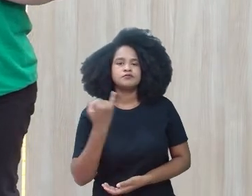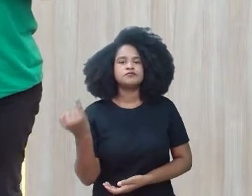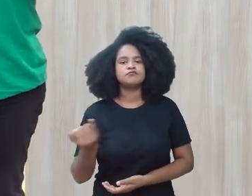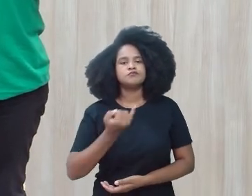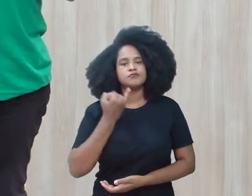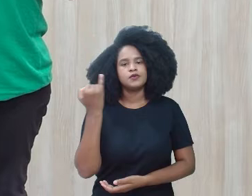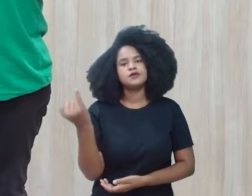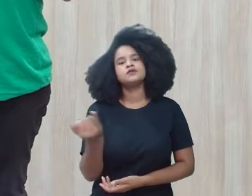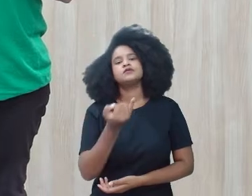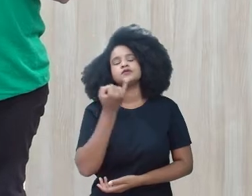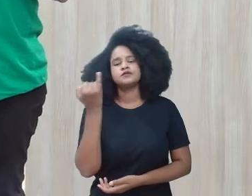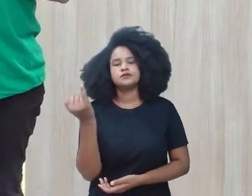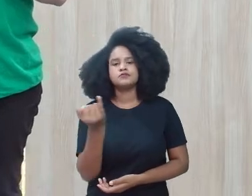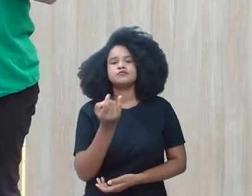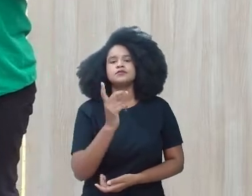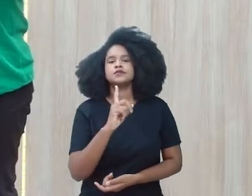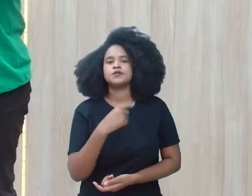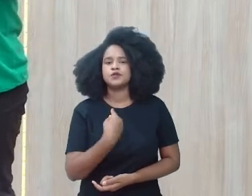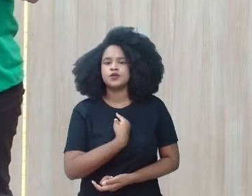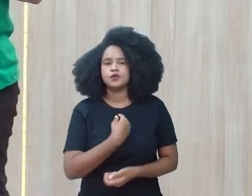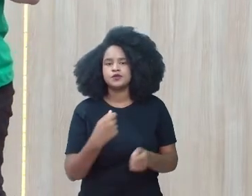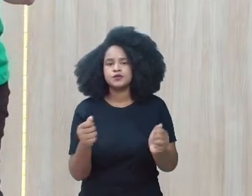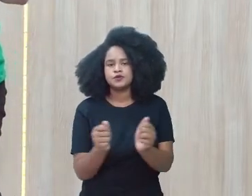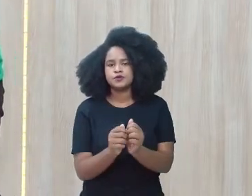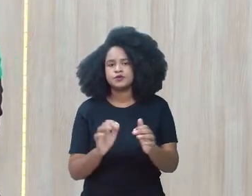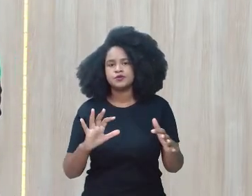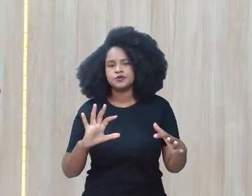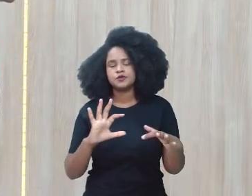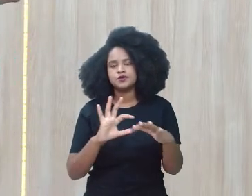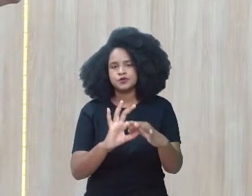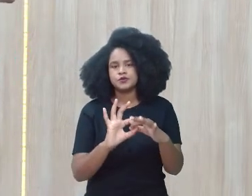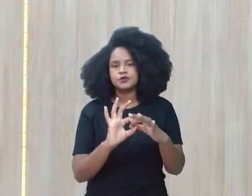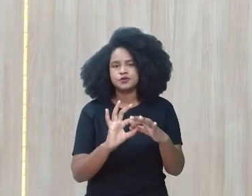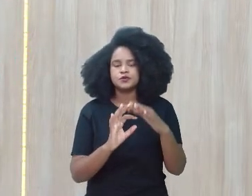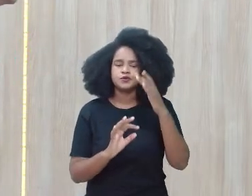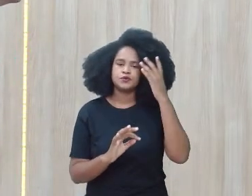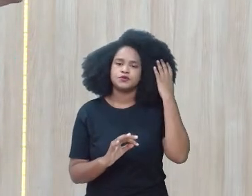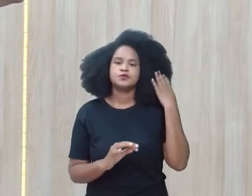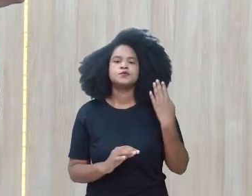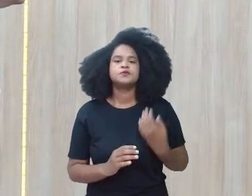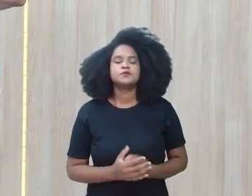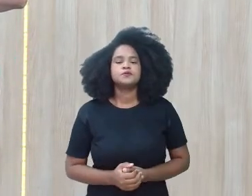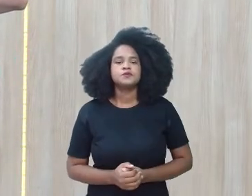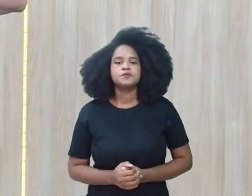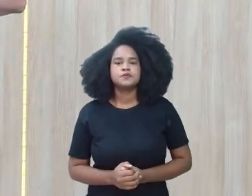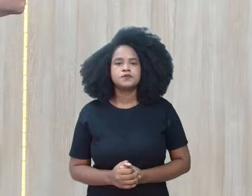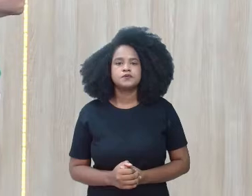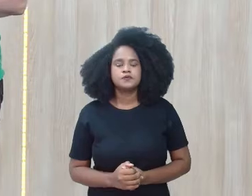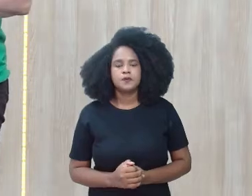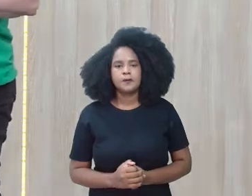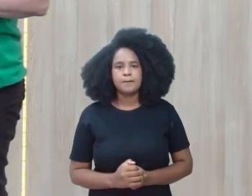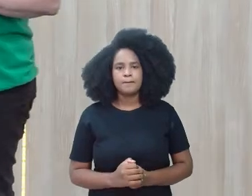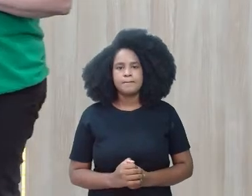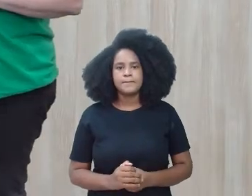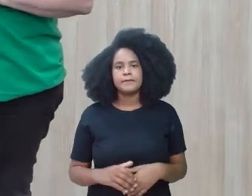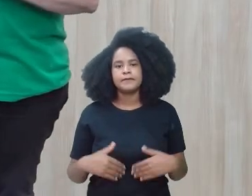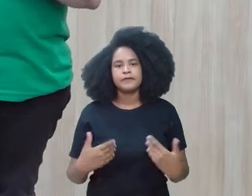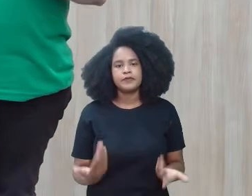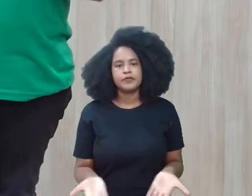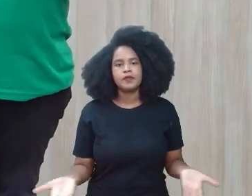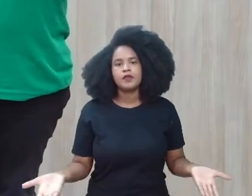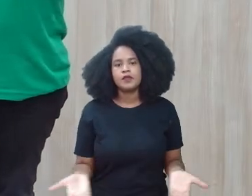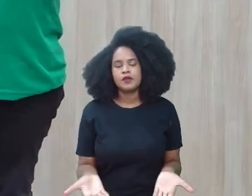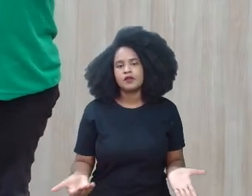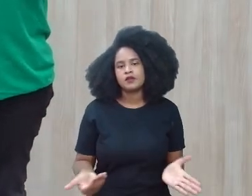importante, estarmos assim bem conectados e unidos nessa parceria, tá certo? Vamos